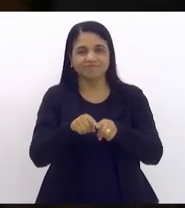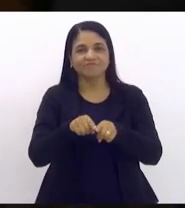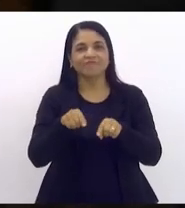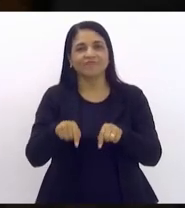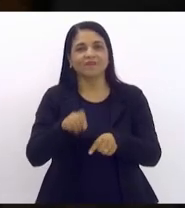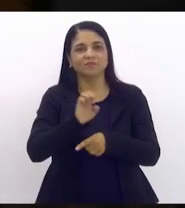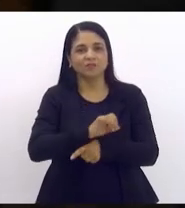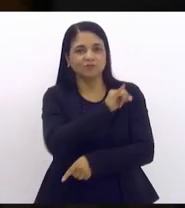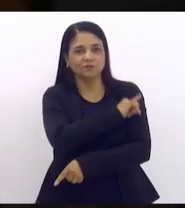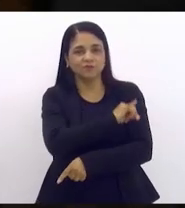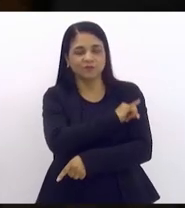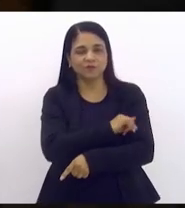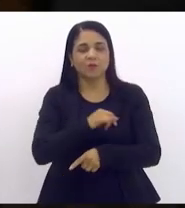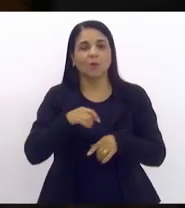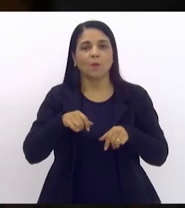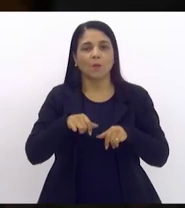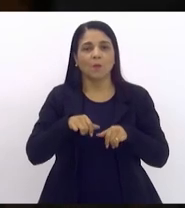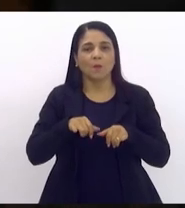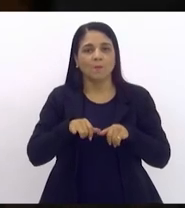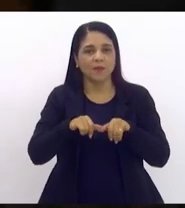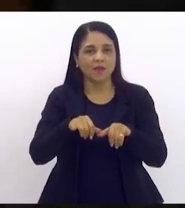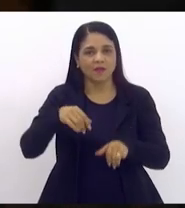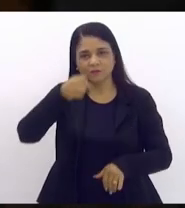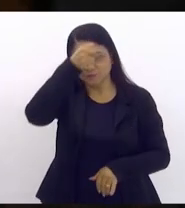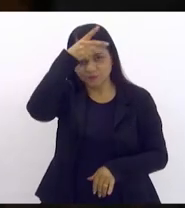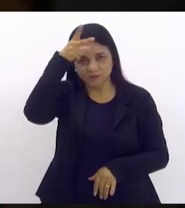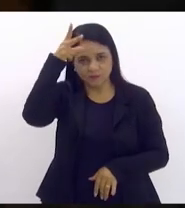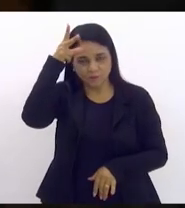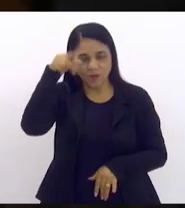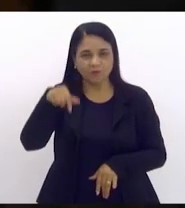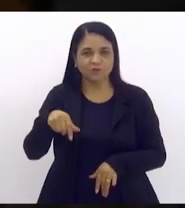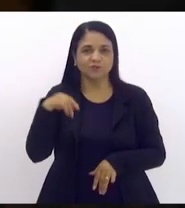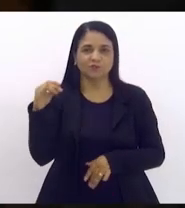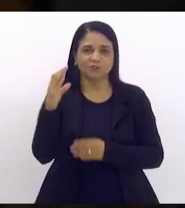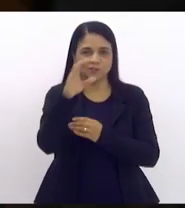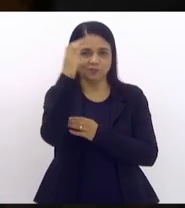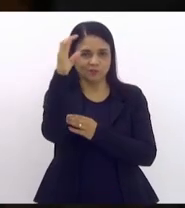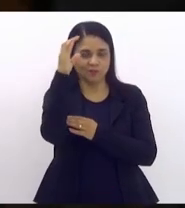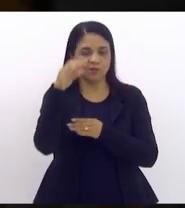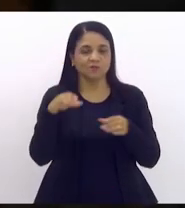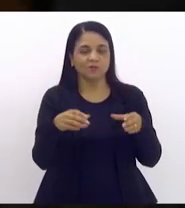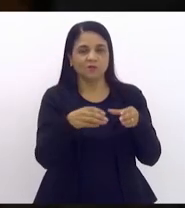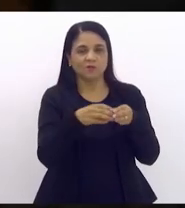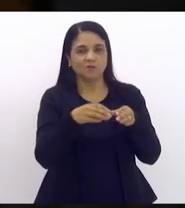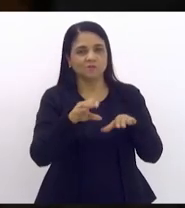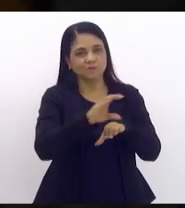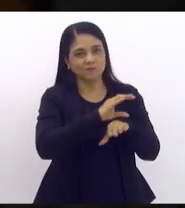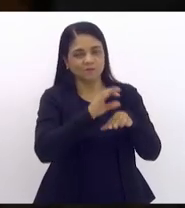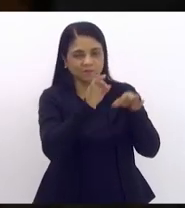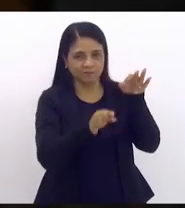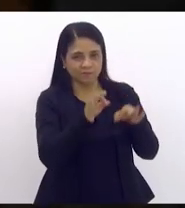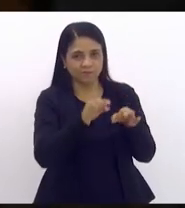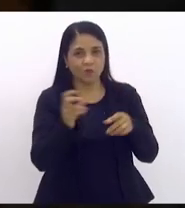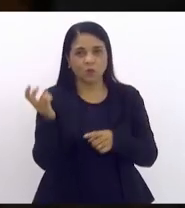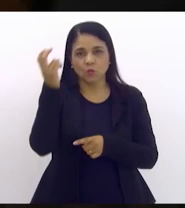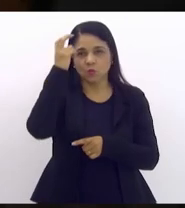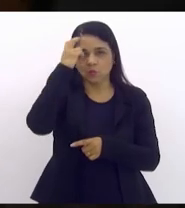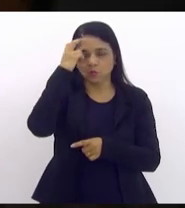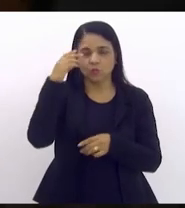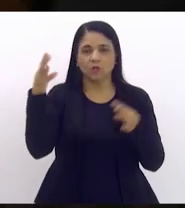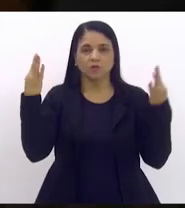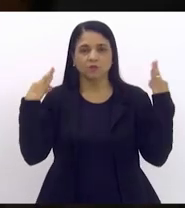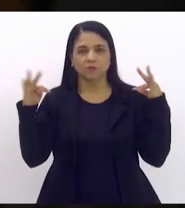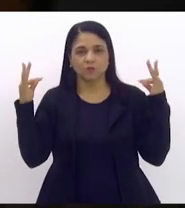Mercado Municipal de Niterói. Pendente de pareceres das comissões de Constituição e Justiça, Cultura, de